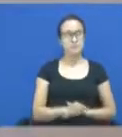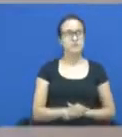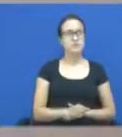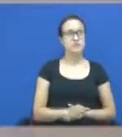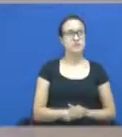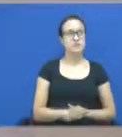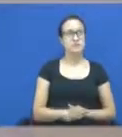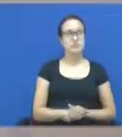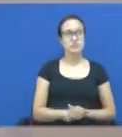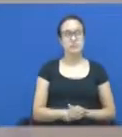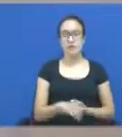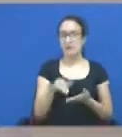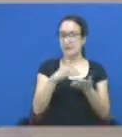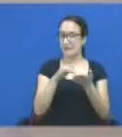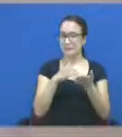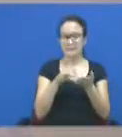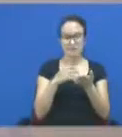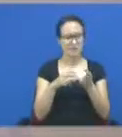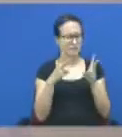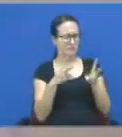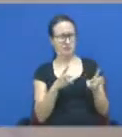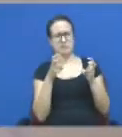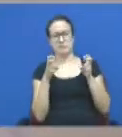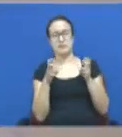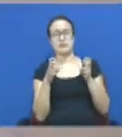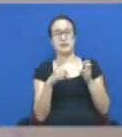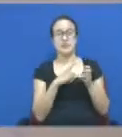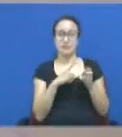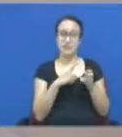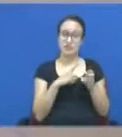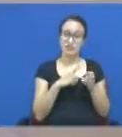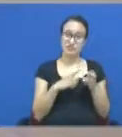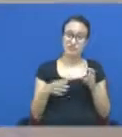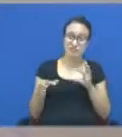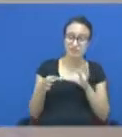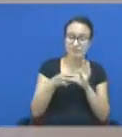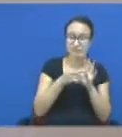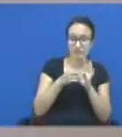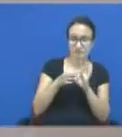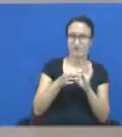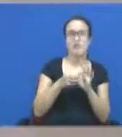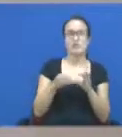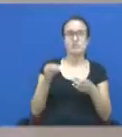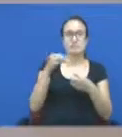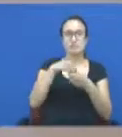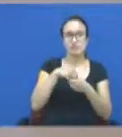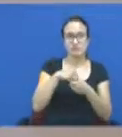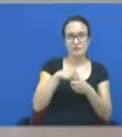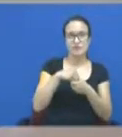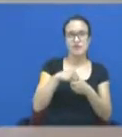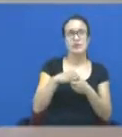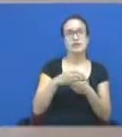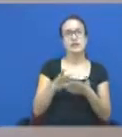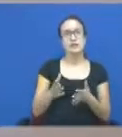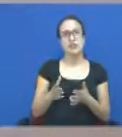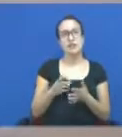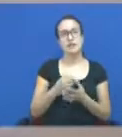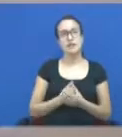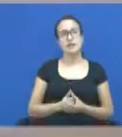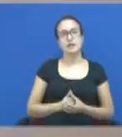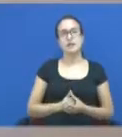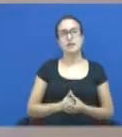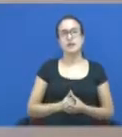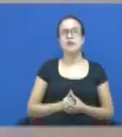a própria Secretaria não se atentou e ainda tinha vínculo de servidor para uma empresa. Então, a necessidade dessa